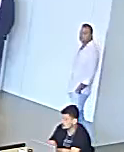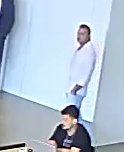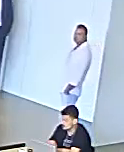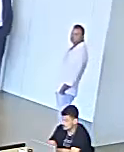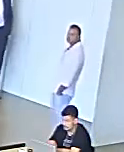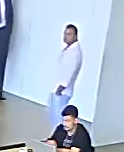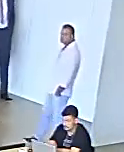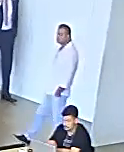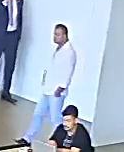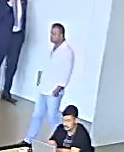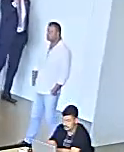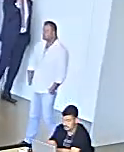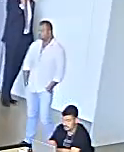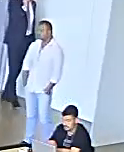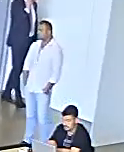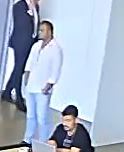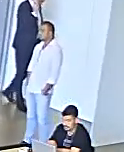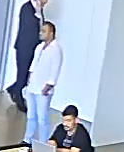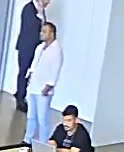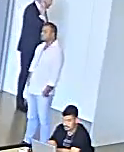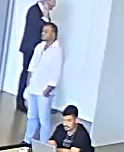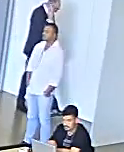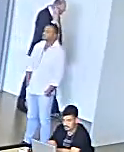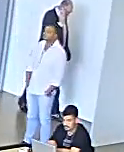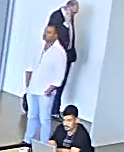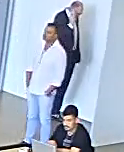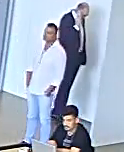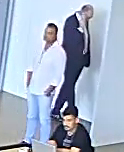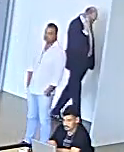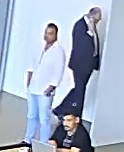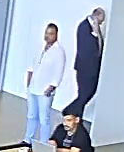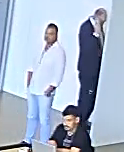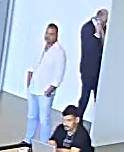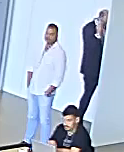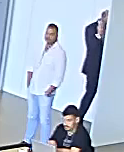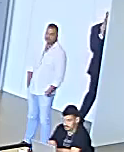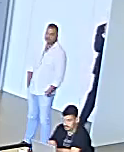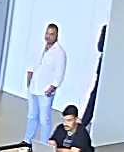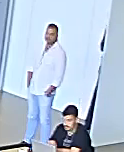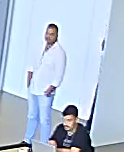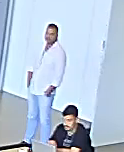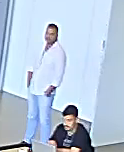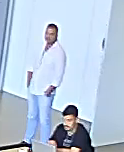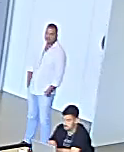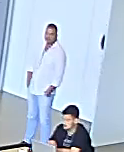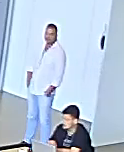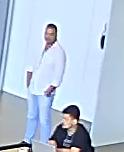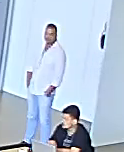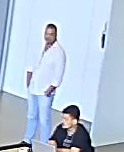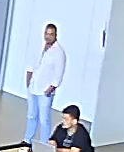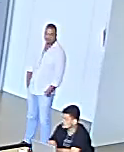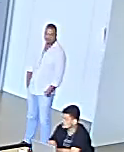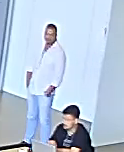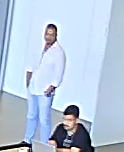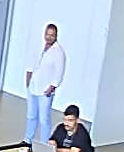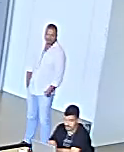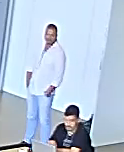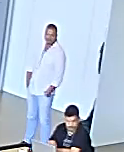com passagem de ônibus convencional? Isso é um absurdo isso. A minha fala mais é em relação à contestação